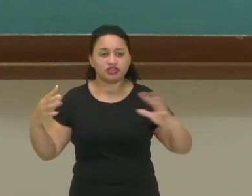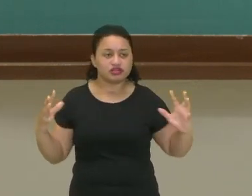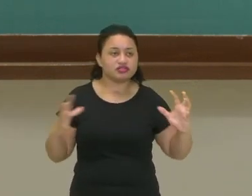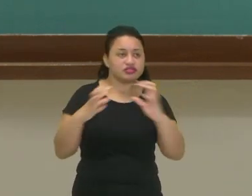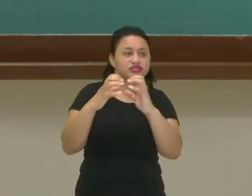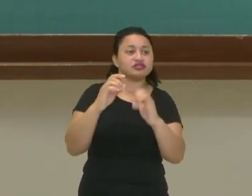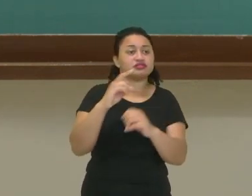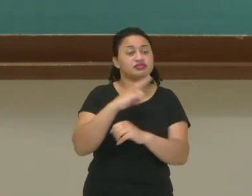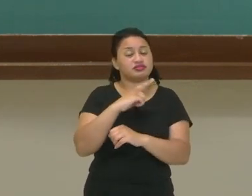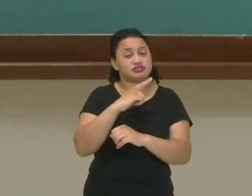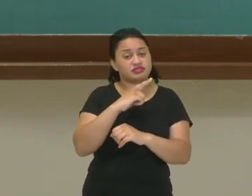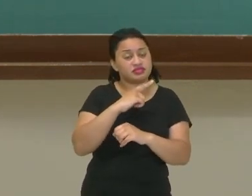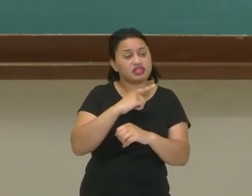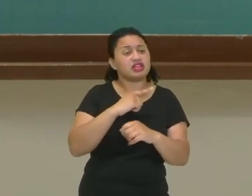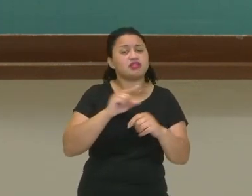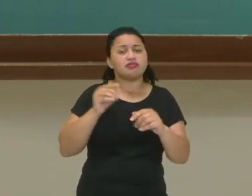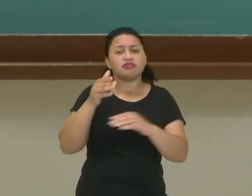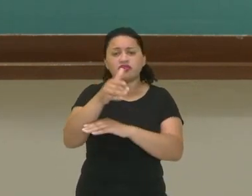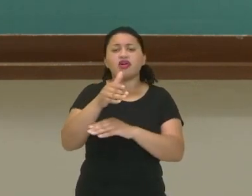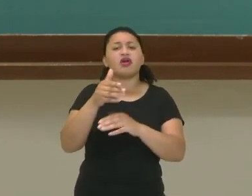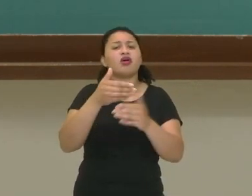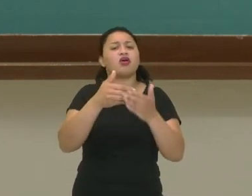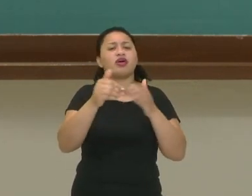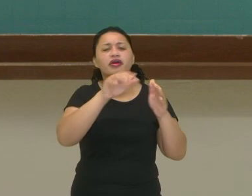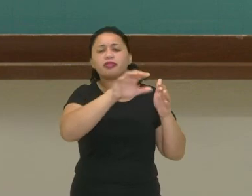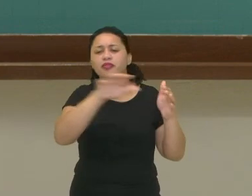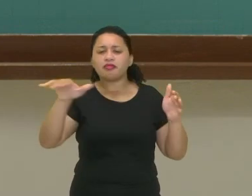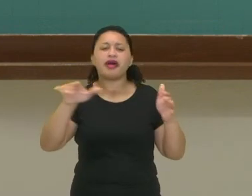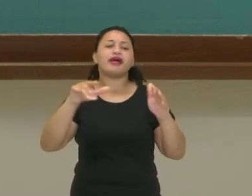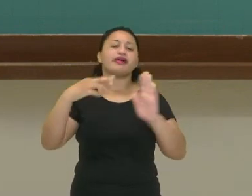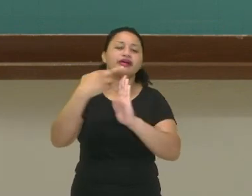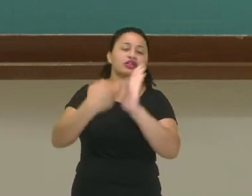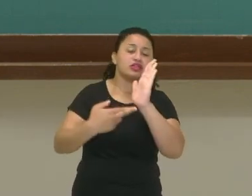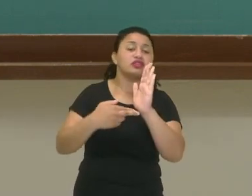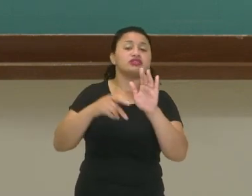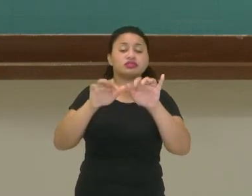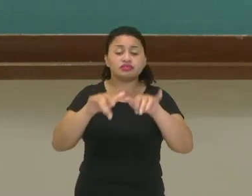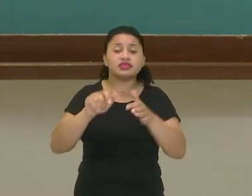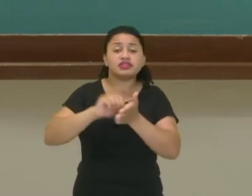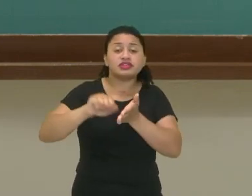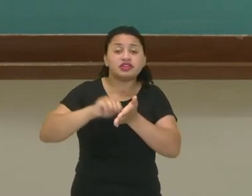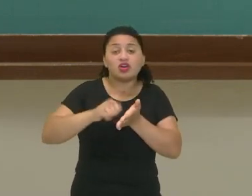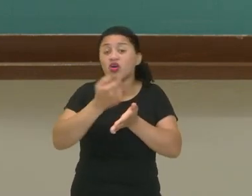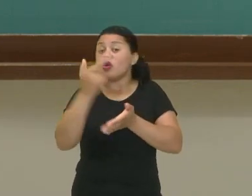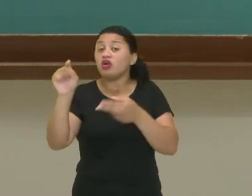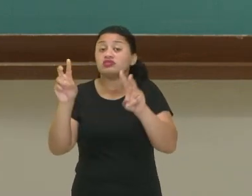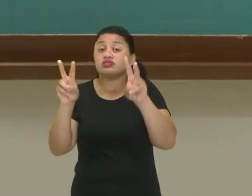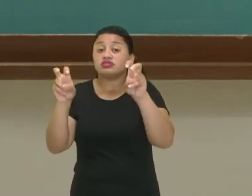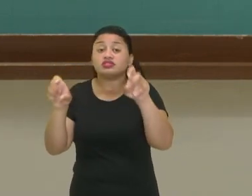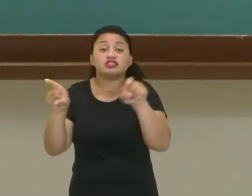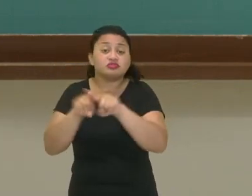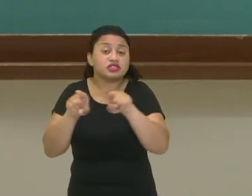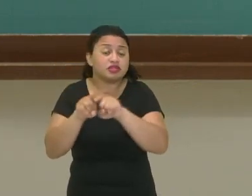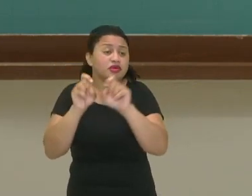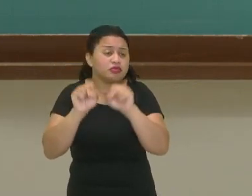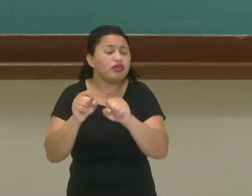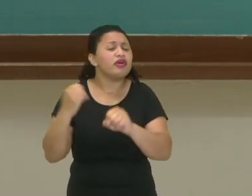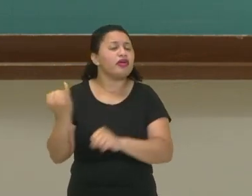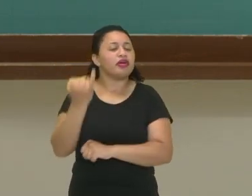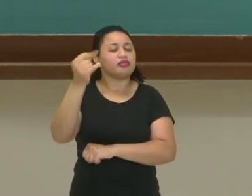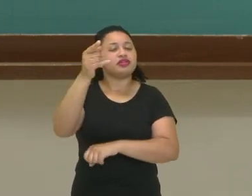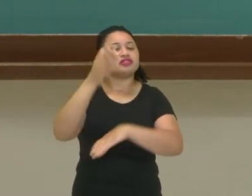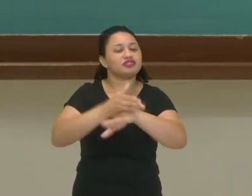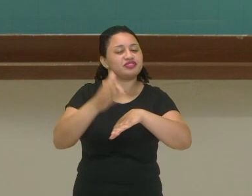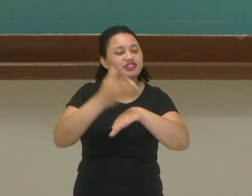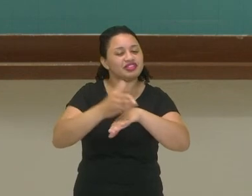clicar lá e acessar qualquer parte da plataforma para escrever. Você pode escrever, inclusive, outros temas. É importante que você